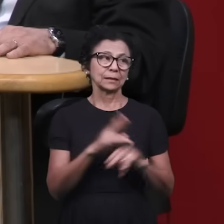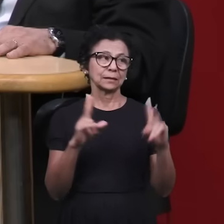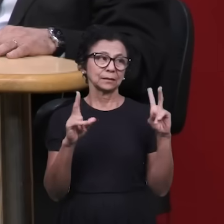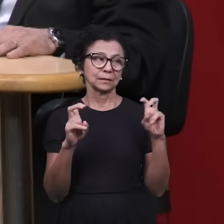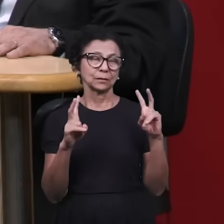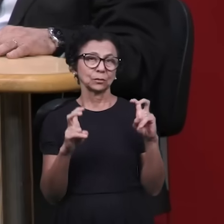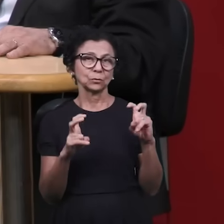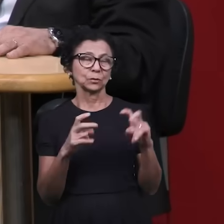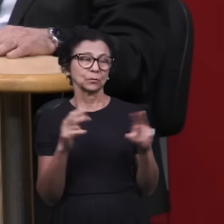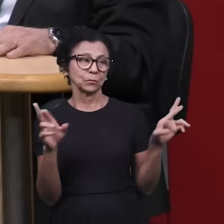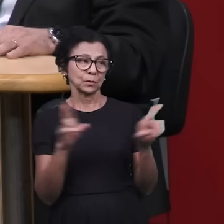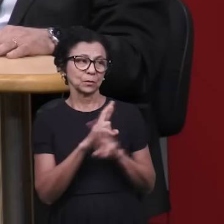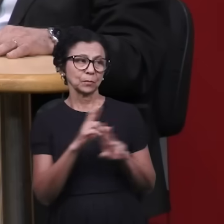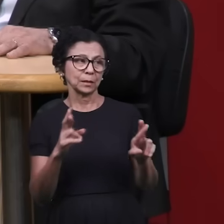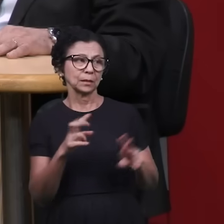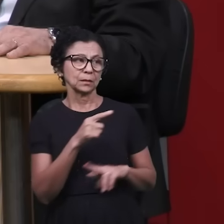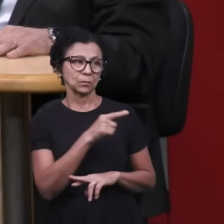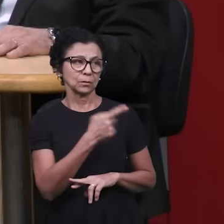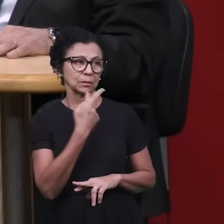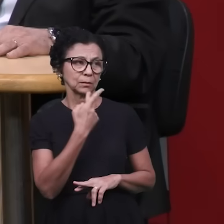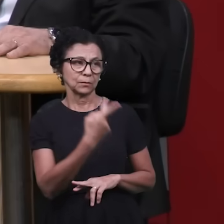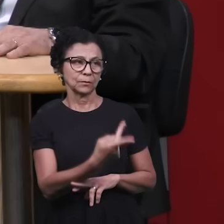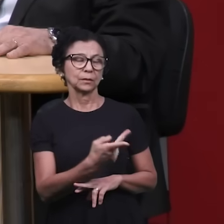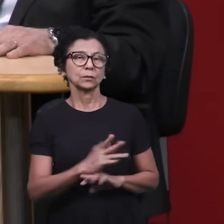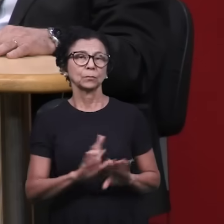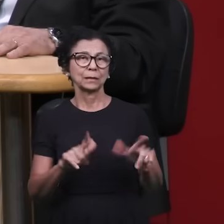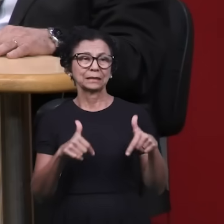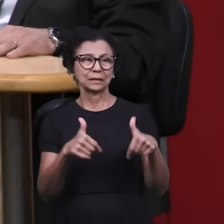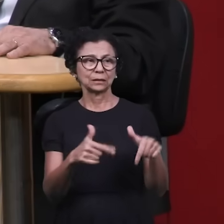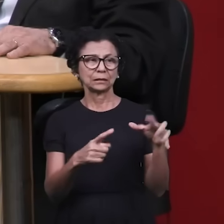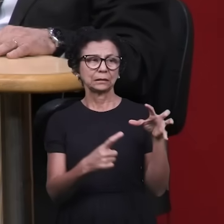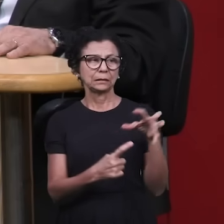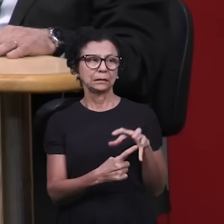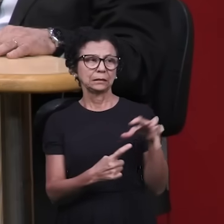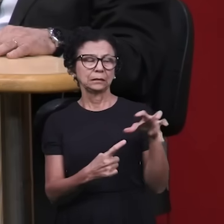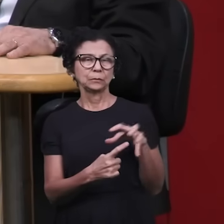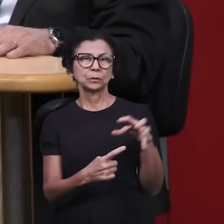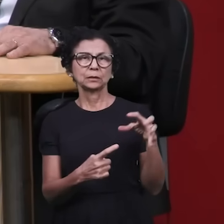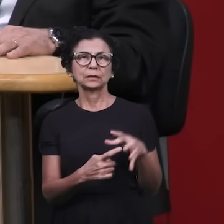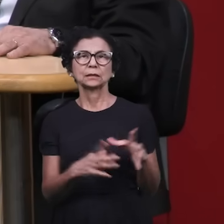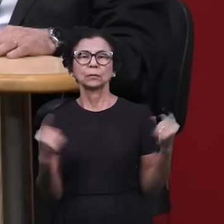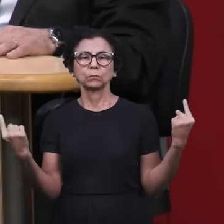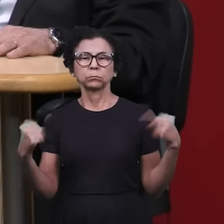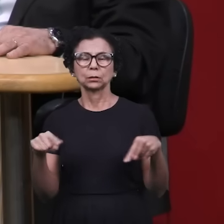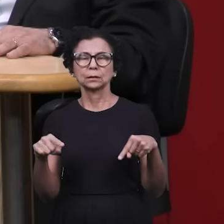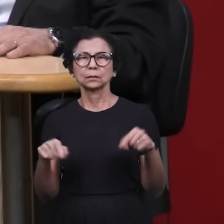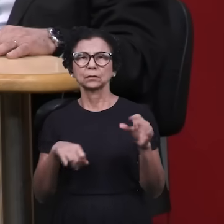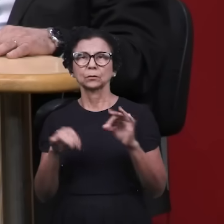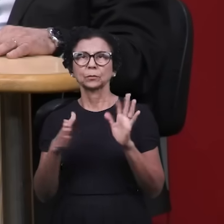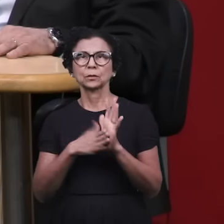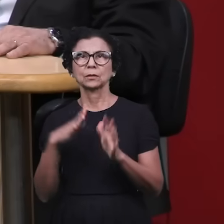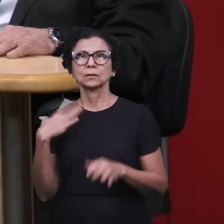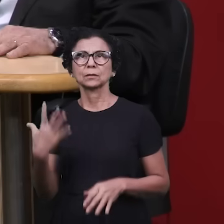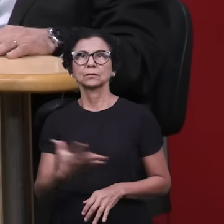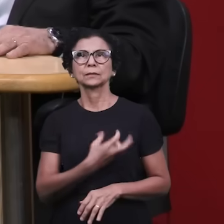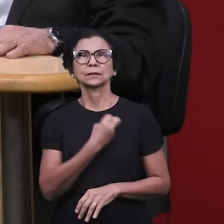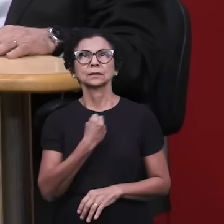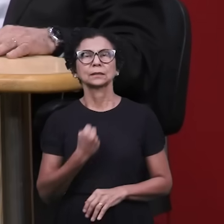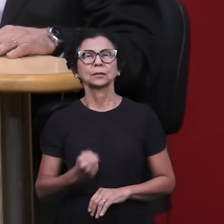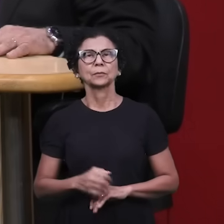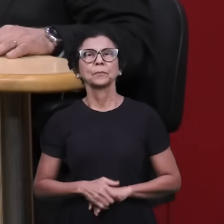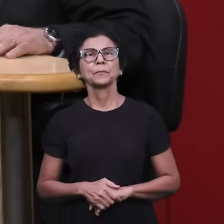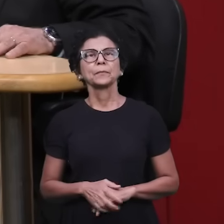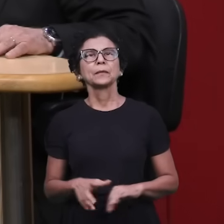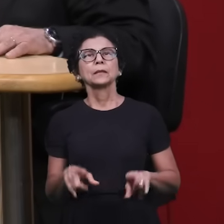esquecer, relação com isso, que isso é muito interessante, isso é muito importante. Porque as ações de opressão, de oposição ao projeto de Deus são muito parecidas. Agora eu queria falar uma